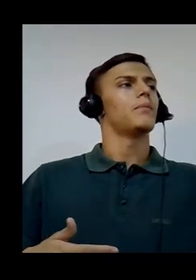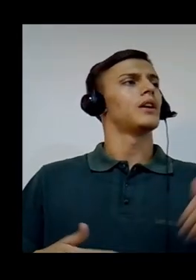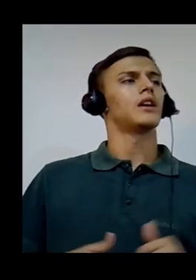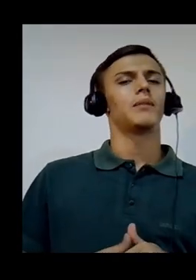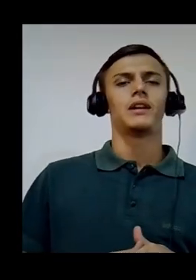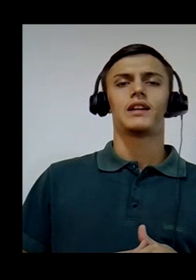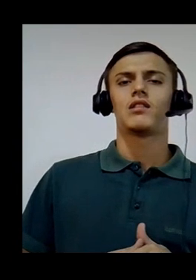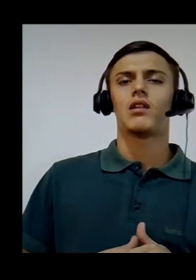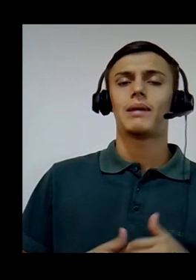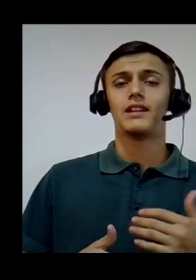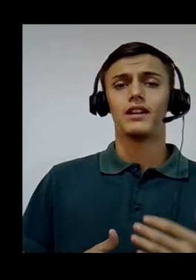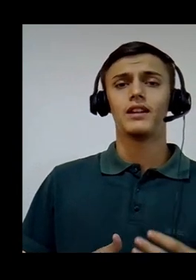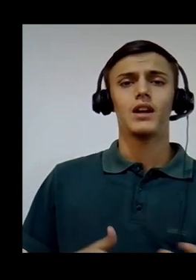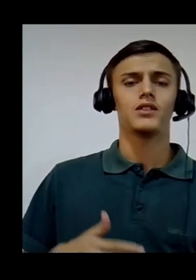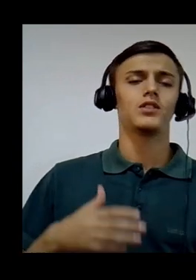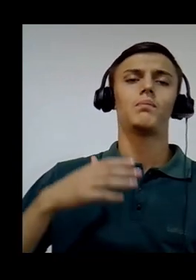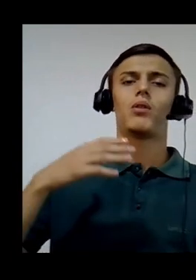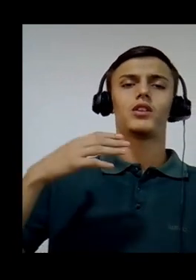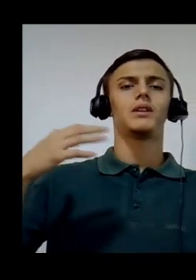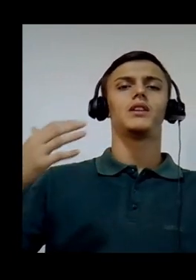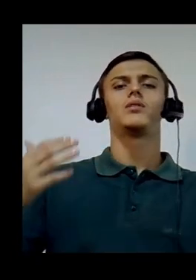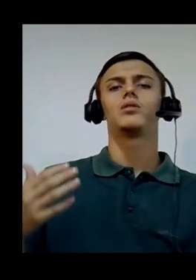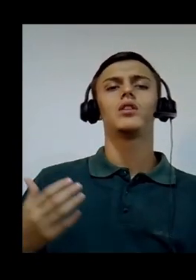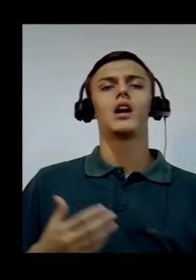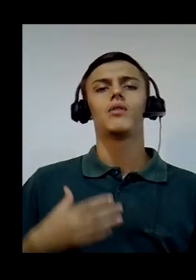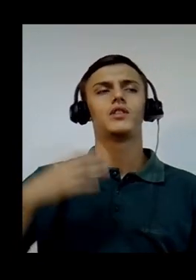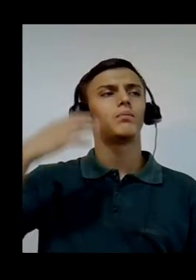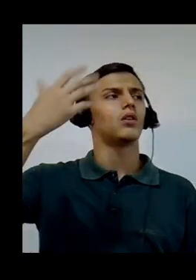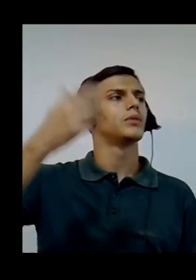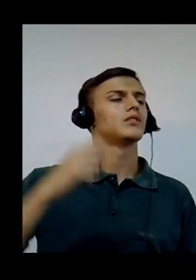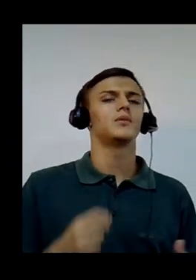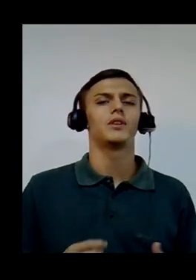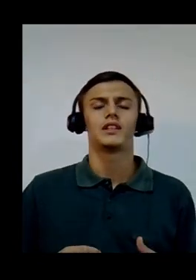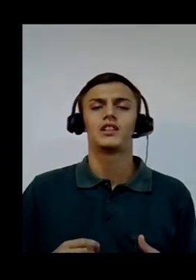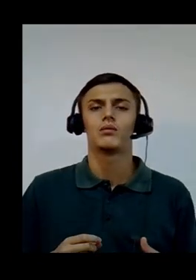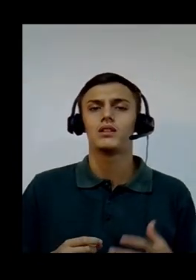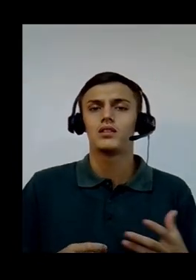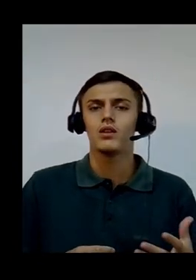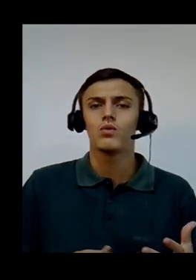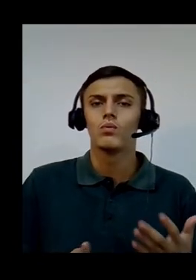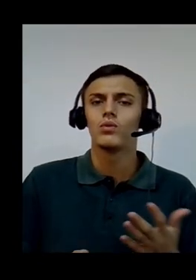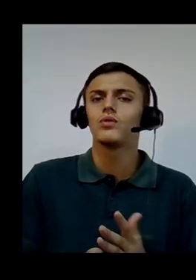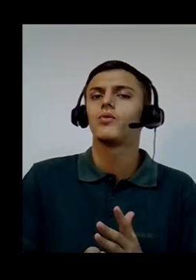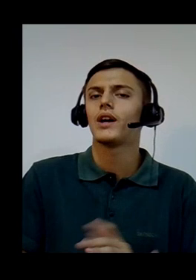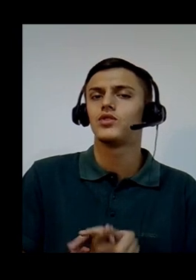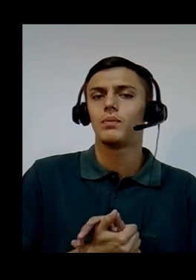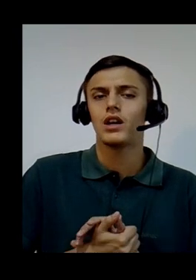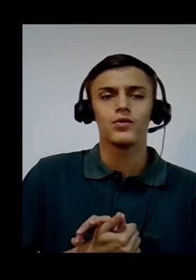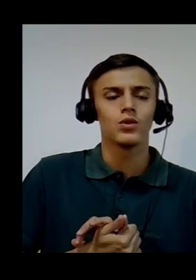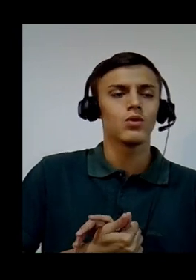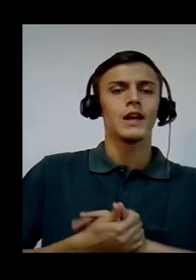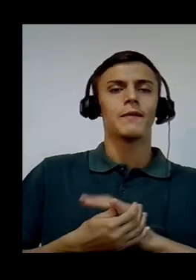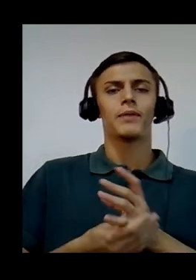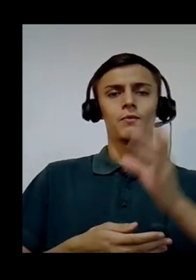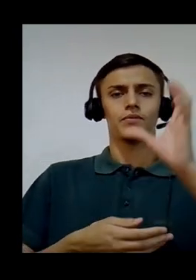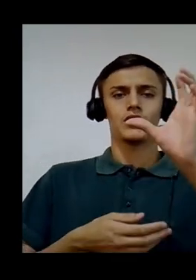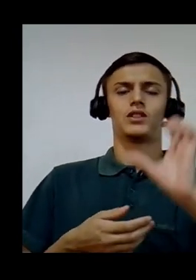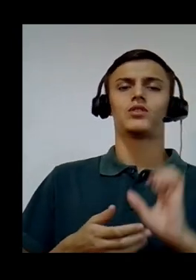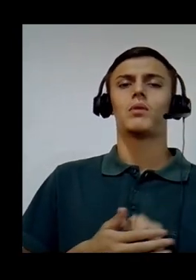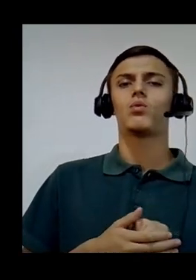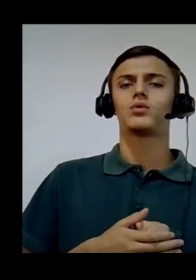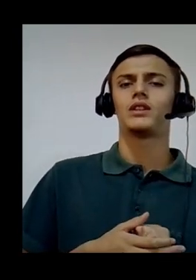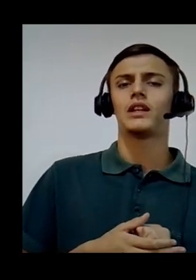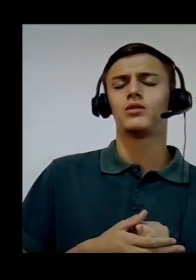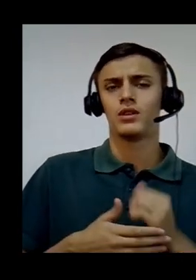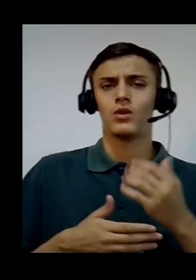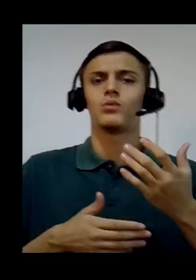Então, né, para a Bernex ser uma madeireira, a gente tem pó de madeira em todo local. Esse pó muitas vezes pode estar extremamente seco, muito fácil de pegar fogo. Então, a